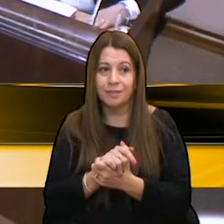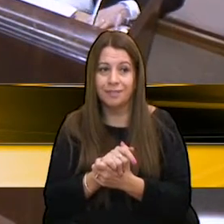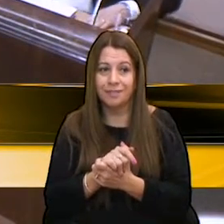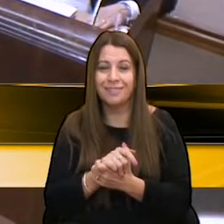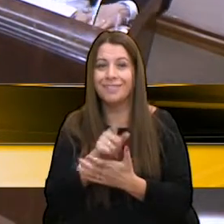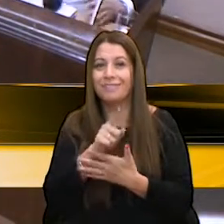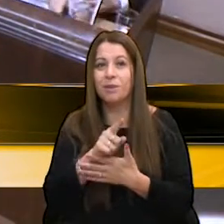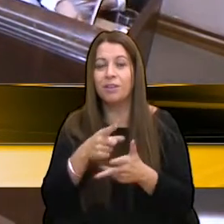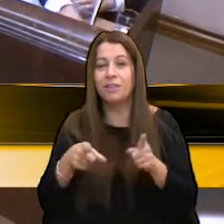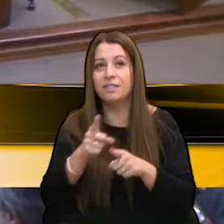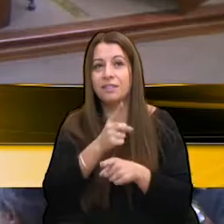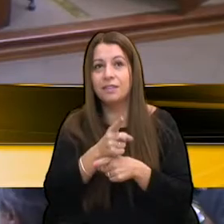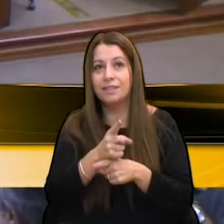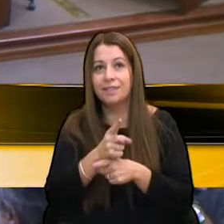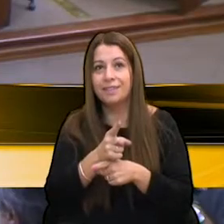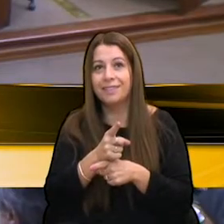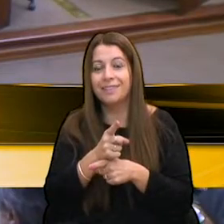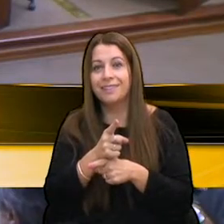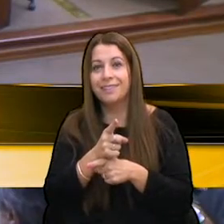Vereador Paulo Périco.